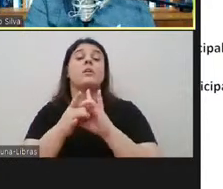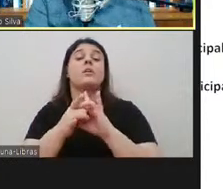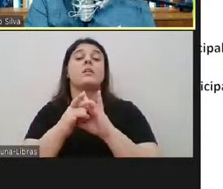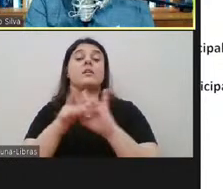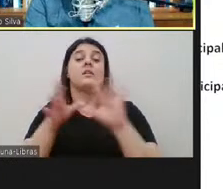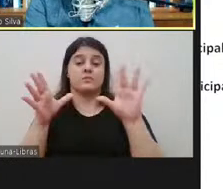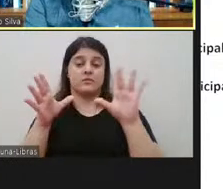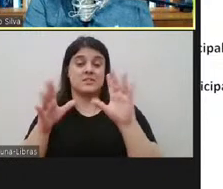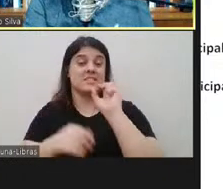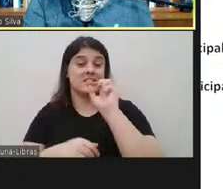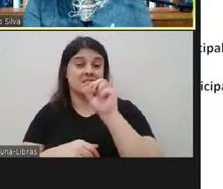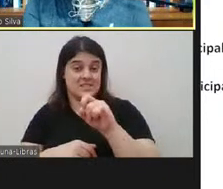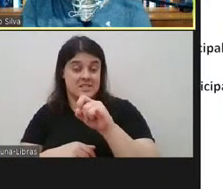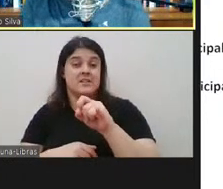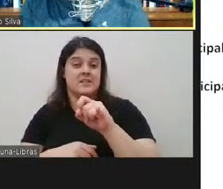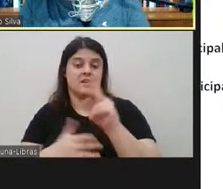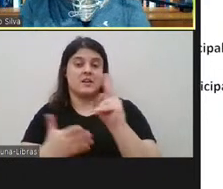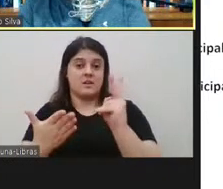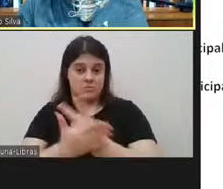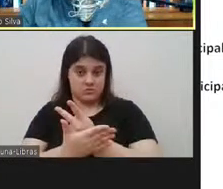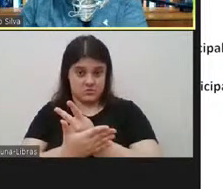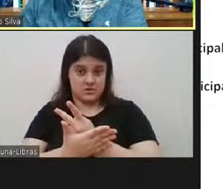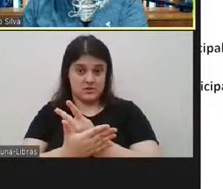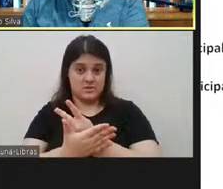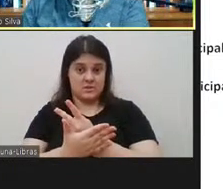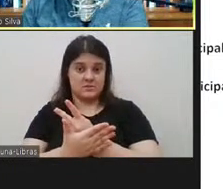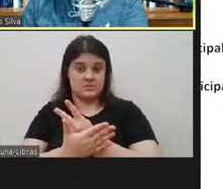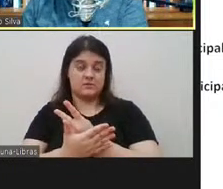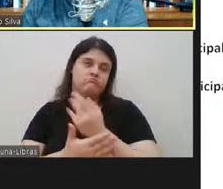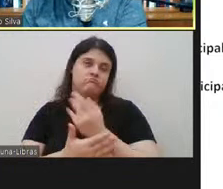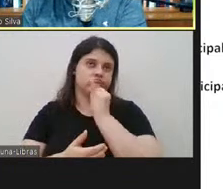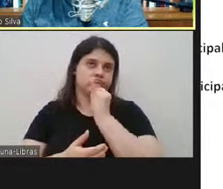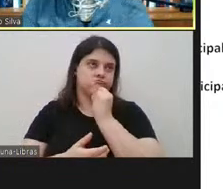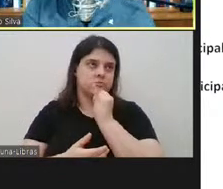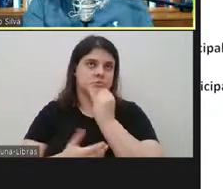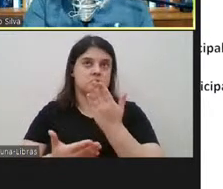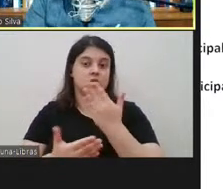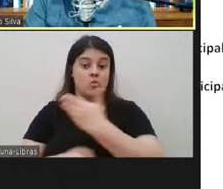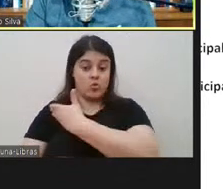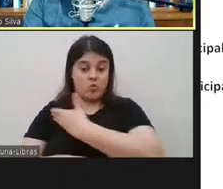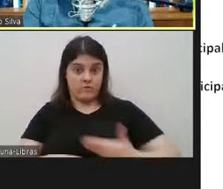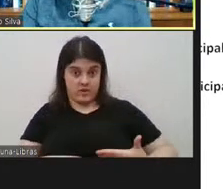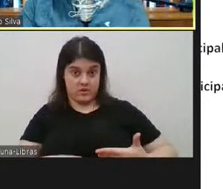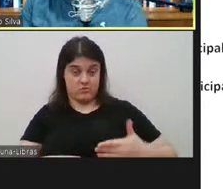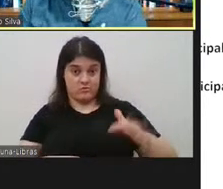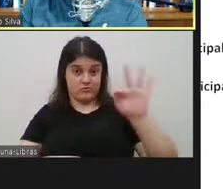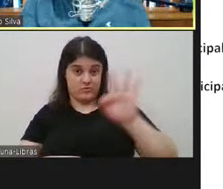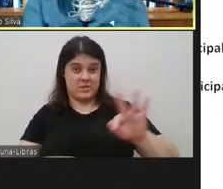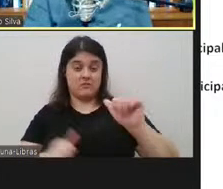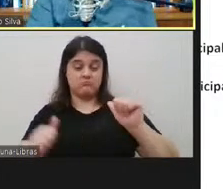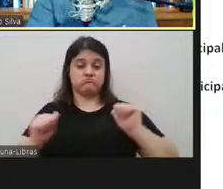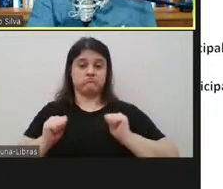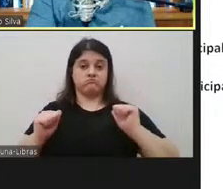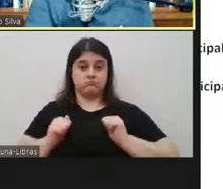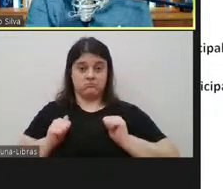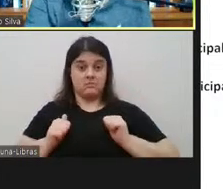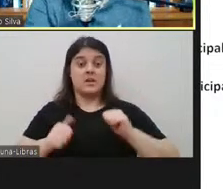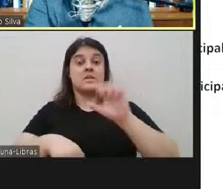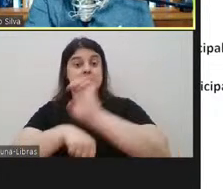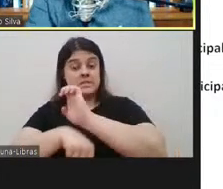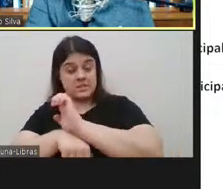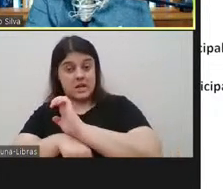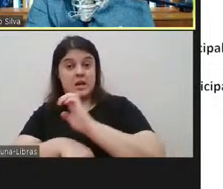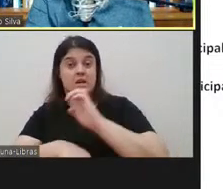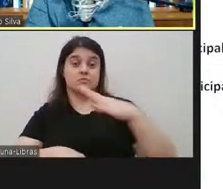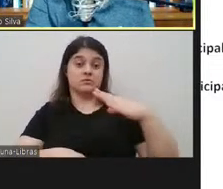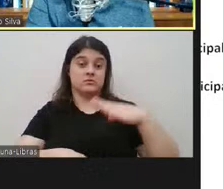né em caso em caso de inação vamos dizer assim por parte do governo federal os estados e os municípios a